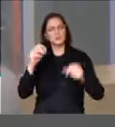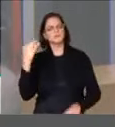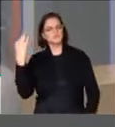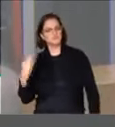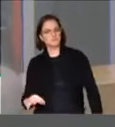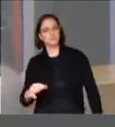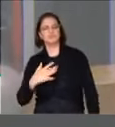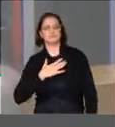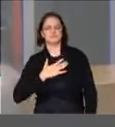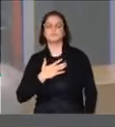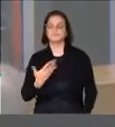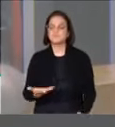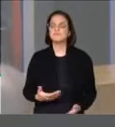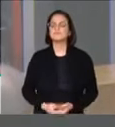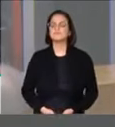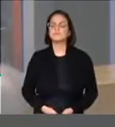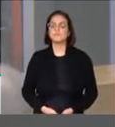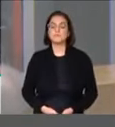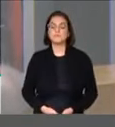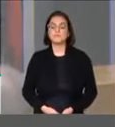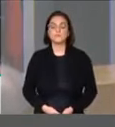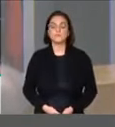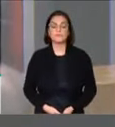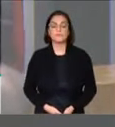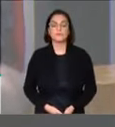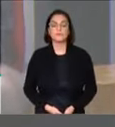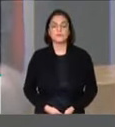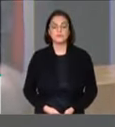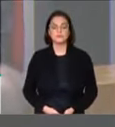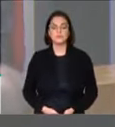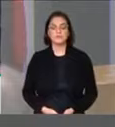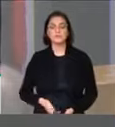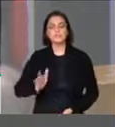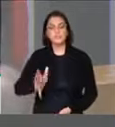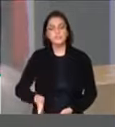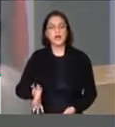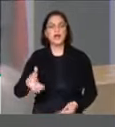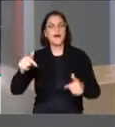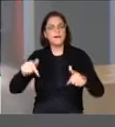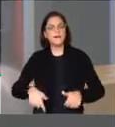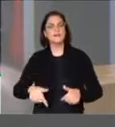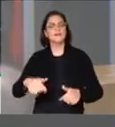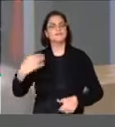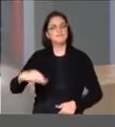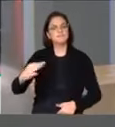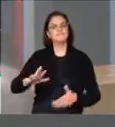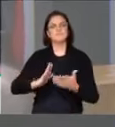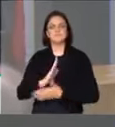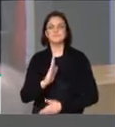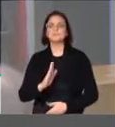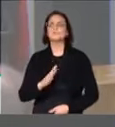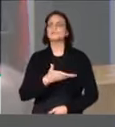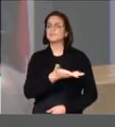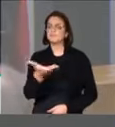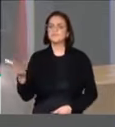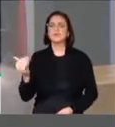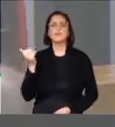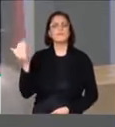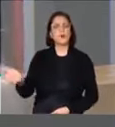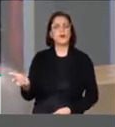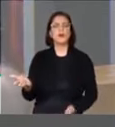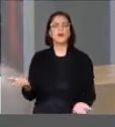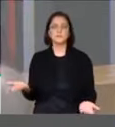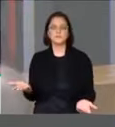Depois que esta lei é aprovada por unanimidade nesta casa, e se falou muito pelo Brasil afora, como disse o Tony, que nós íamos destruir a família brasileira. Não,